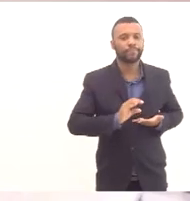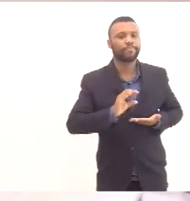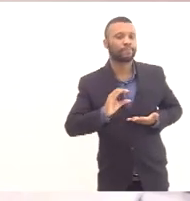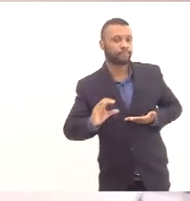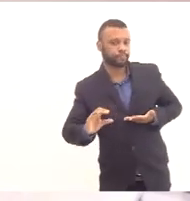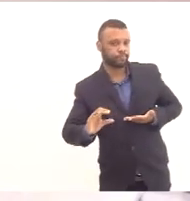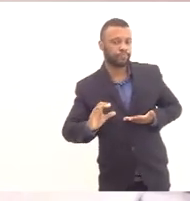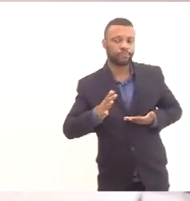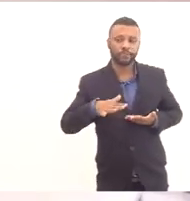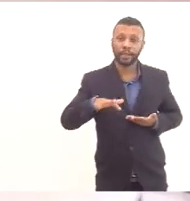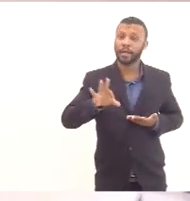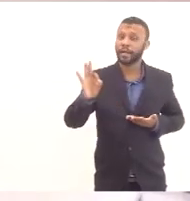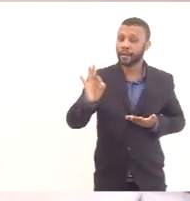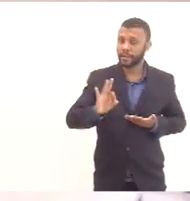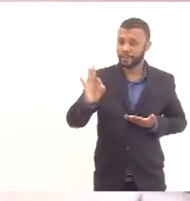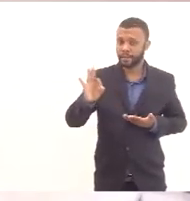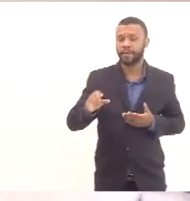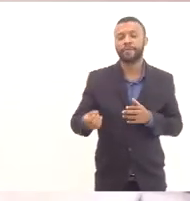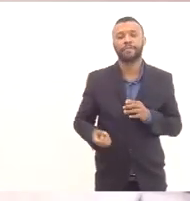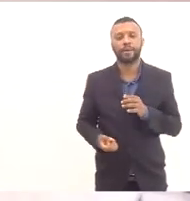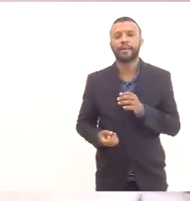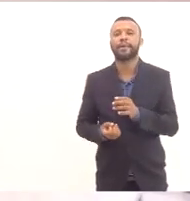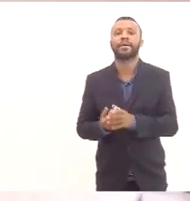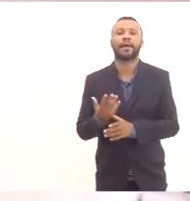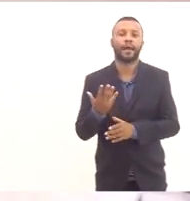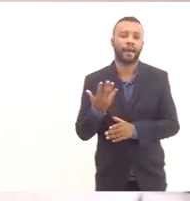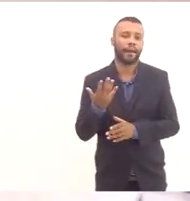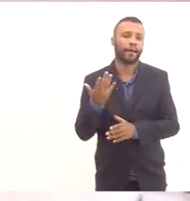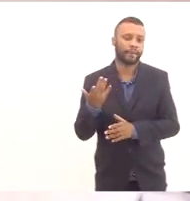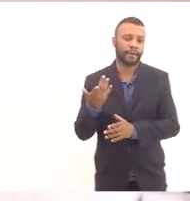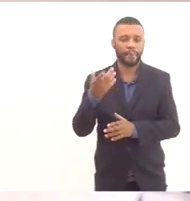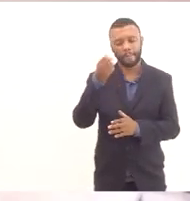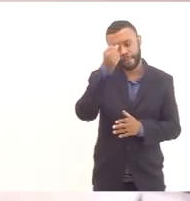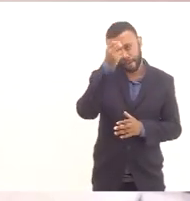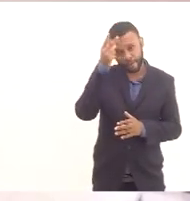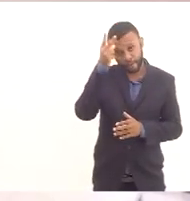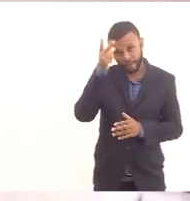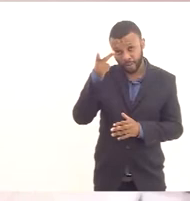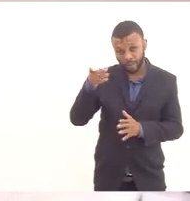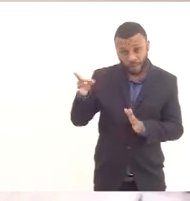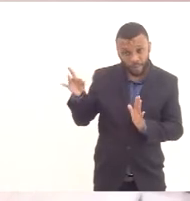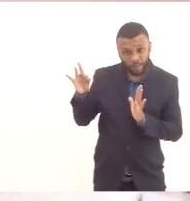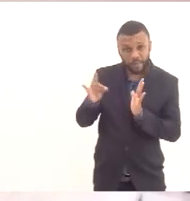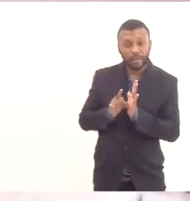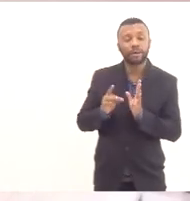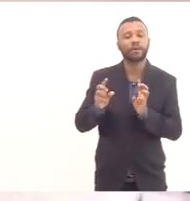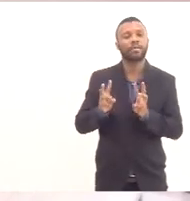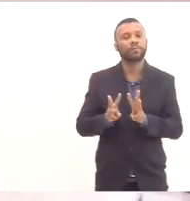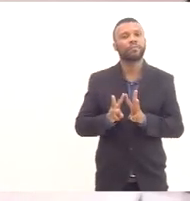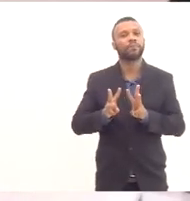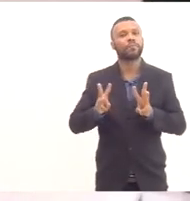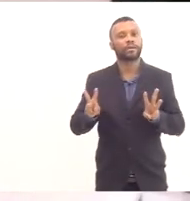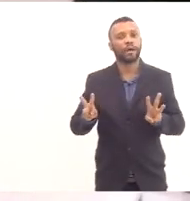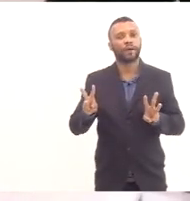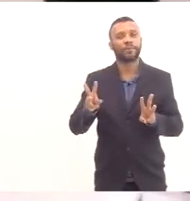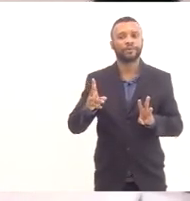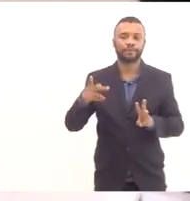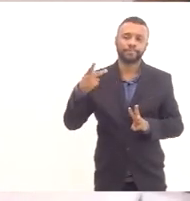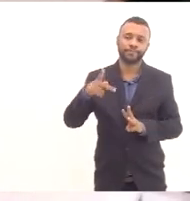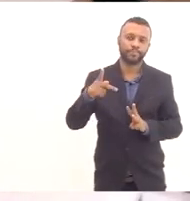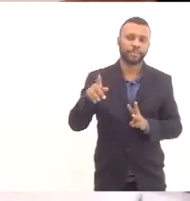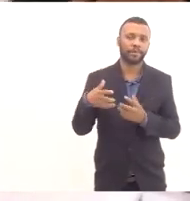aos da linha de crédito que foi gerada então a prefeitura botou isso oficialmente no site da prefeitura